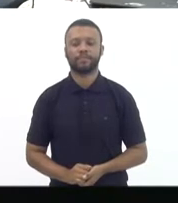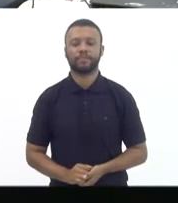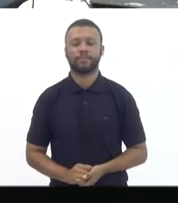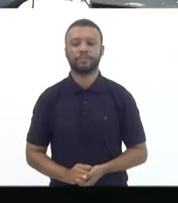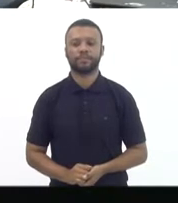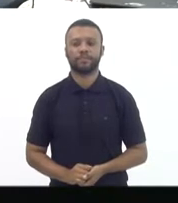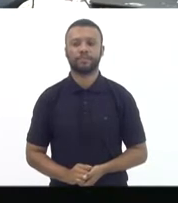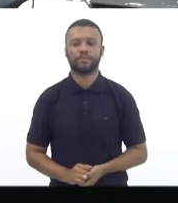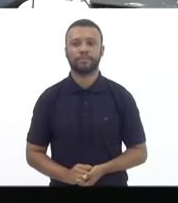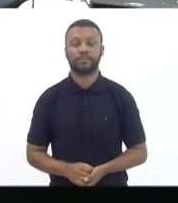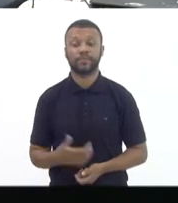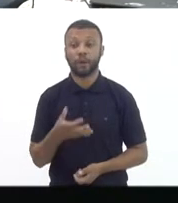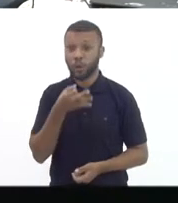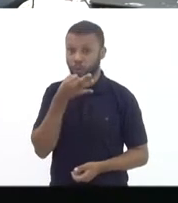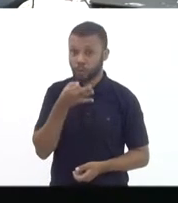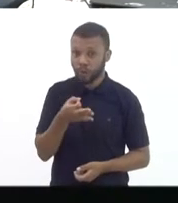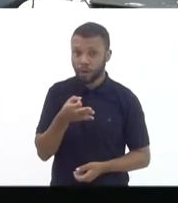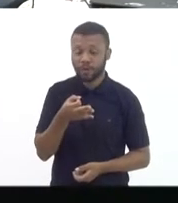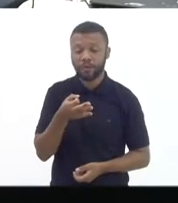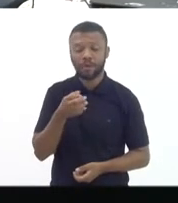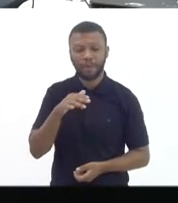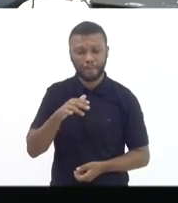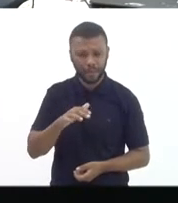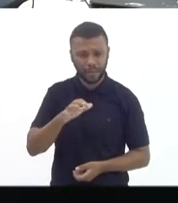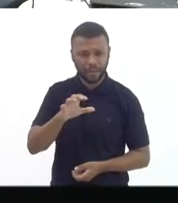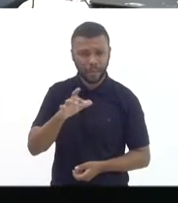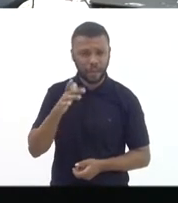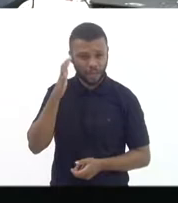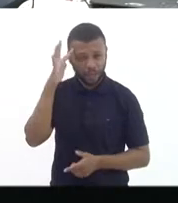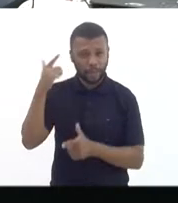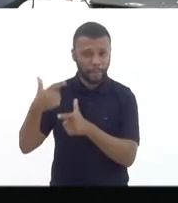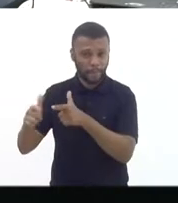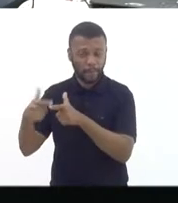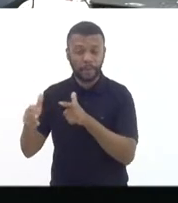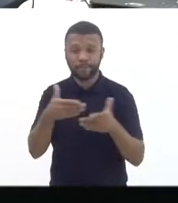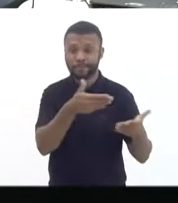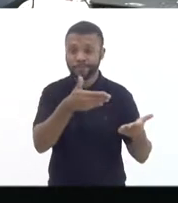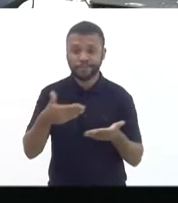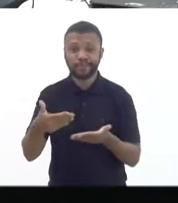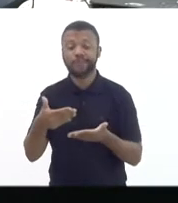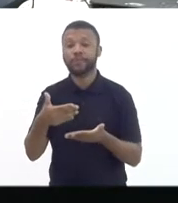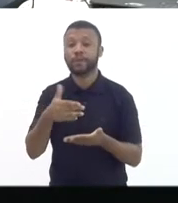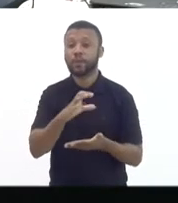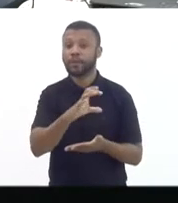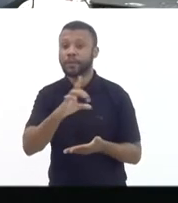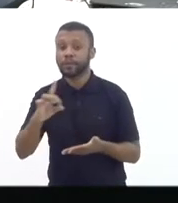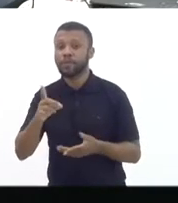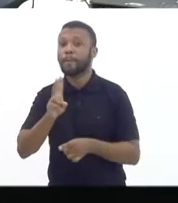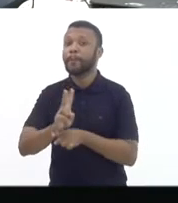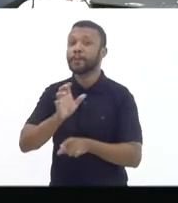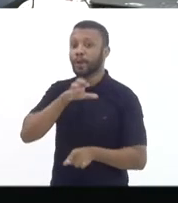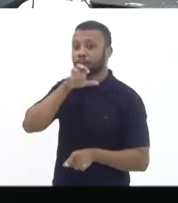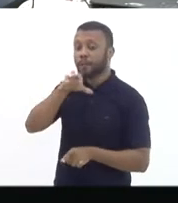Enquanto o Mink resolve o som, chamar o Fabiano Novaes para compor a mesa, coordenador de proteção animal de Maricá.